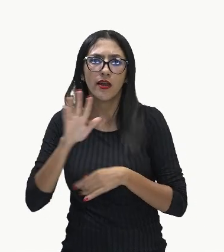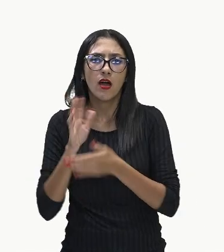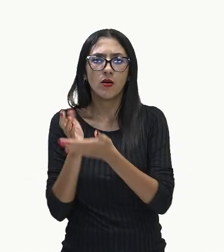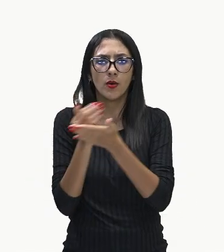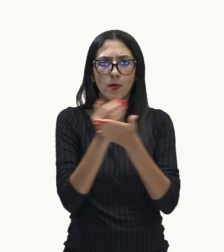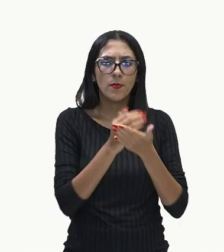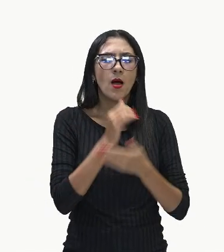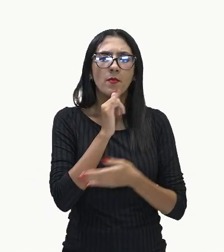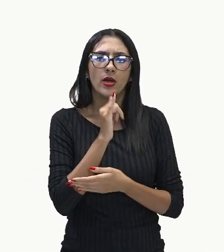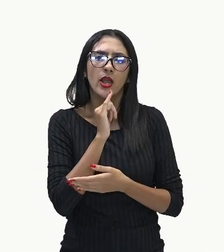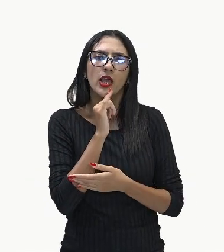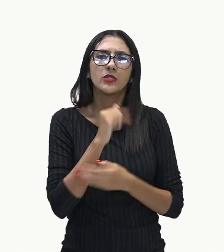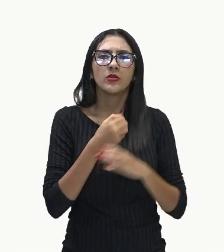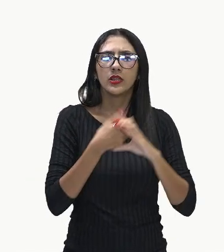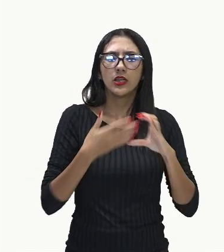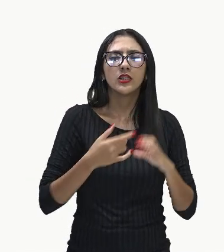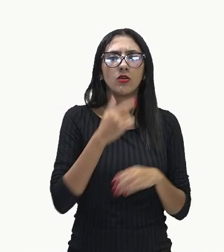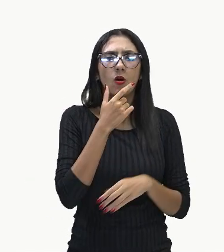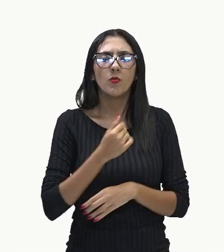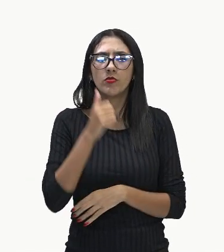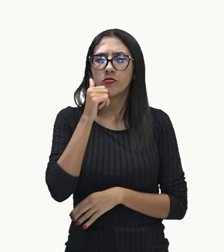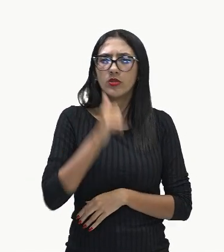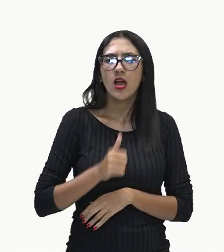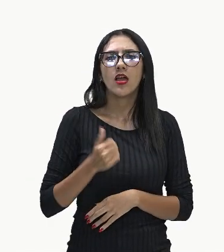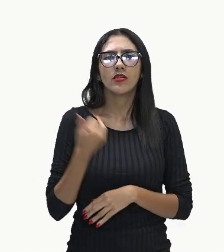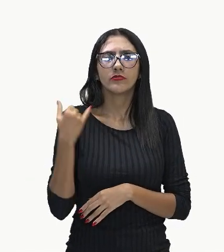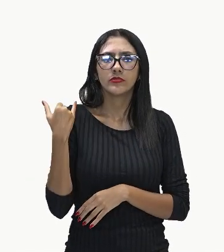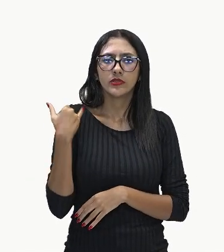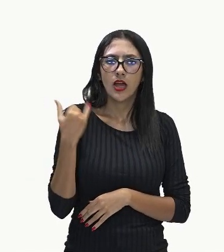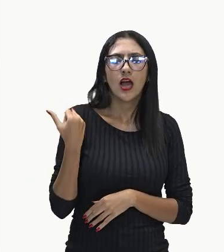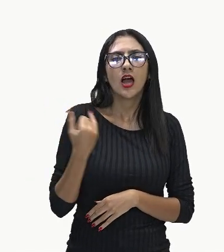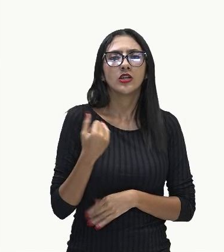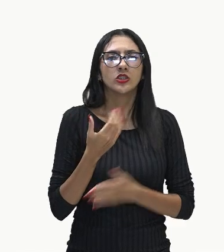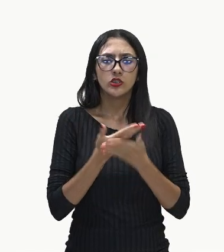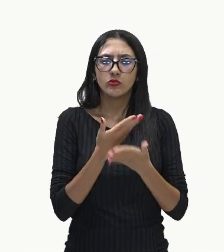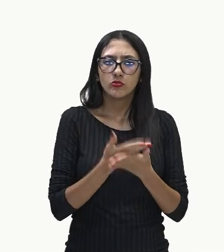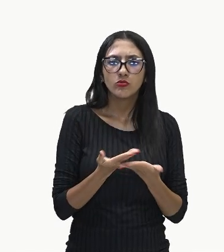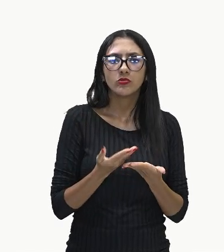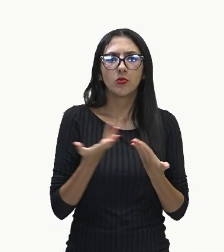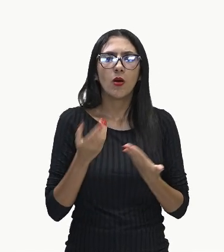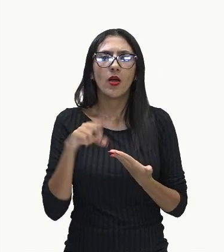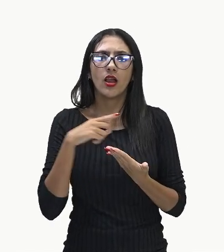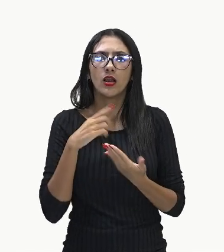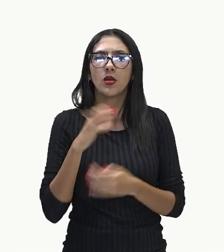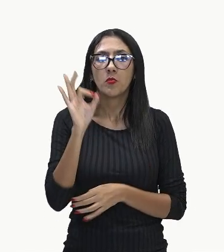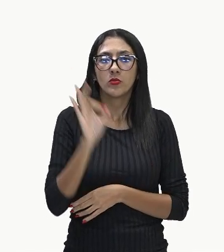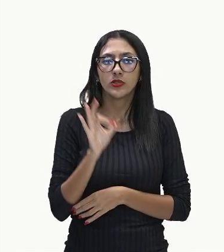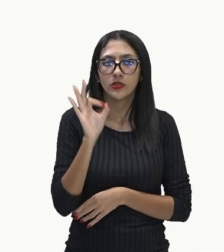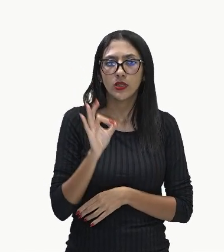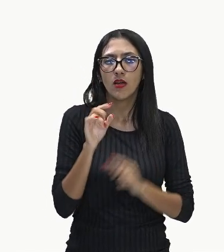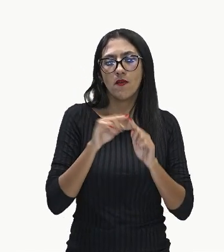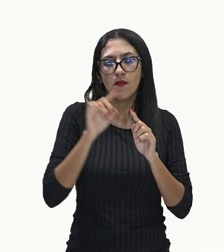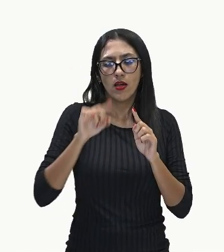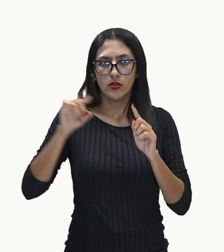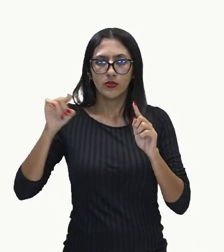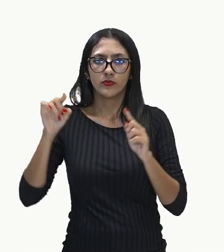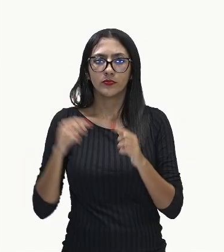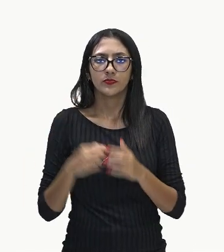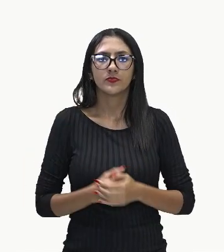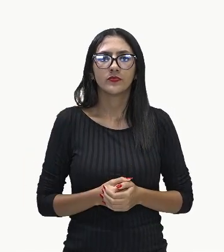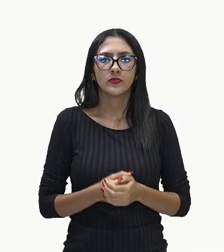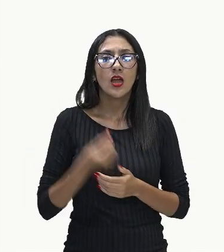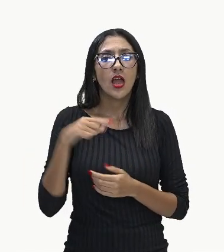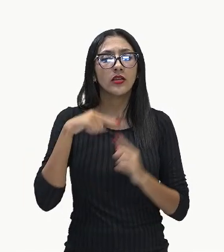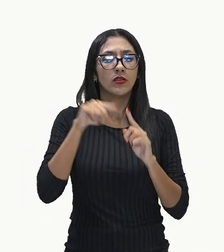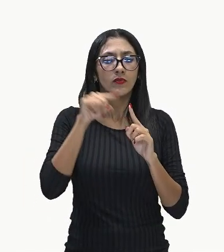sexo, faixa etária, escolaridade, estamos nos referindo ao que chamamos em estatística de variáveis. As variáveis